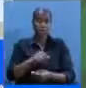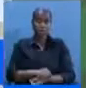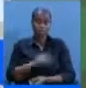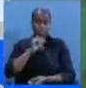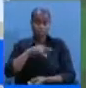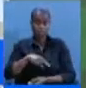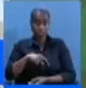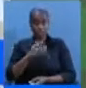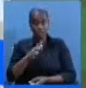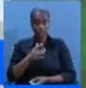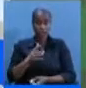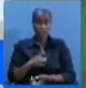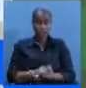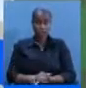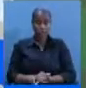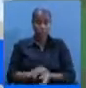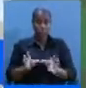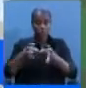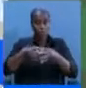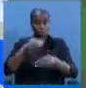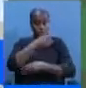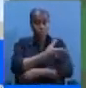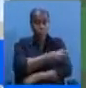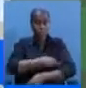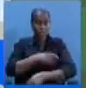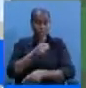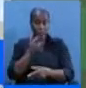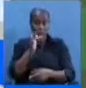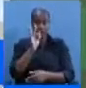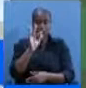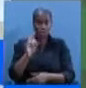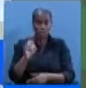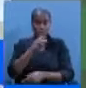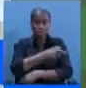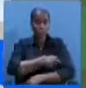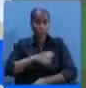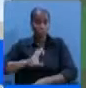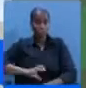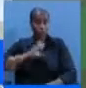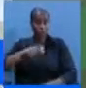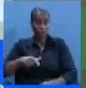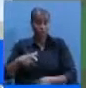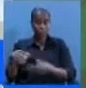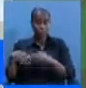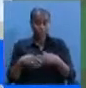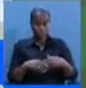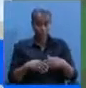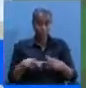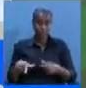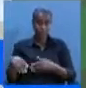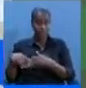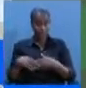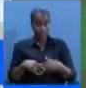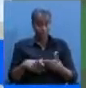um esporte popular que o conjunto dos deputados os 40 deputados e confia nessa direção esta